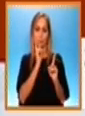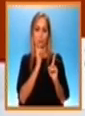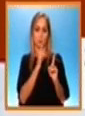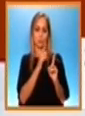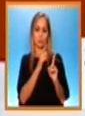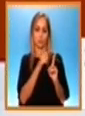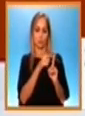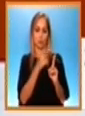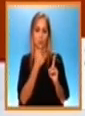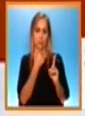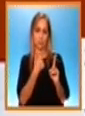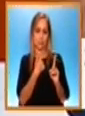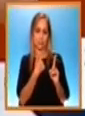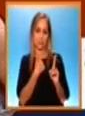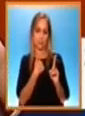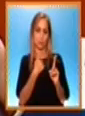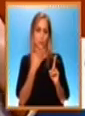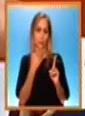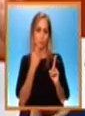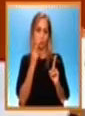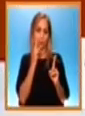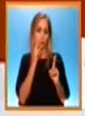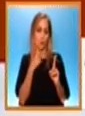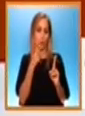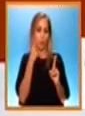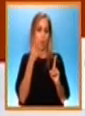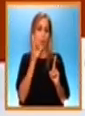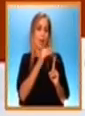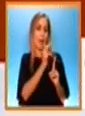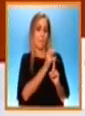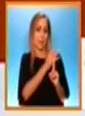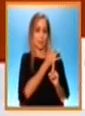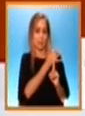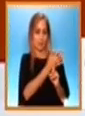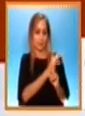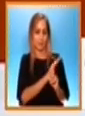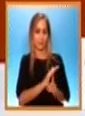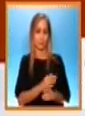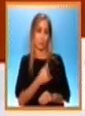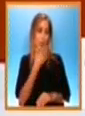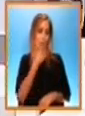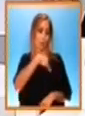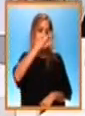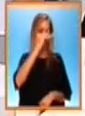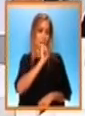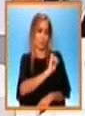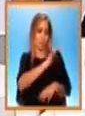caso também. Peço desculpa, é que eu conheço há mais anos. Claro. Às lá chegar. Também.